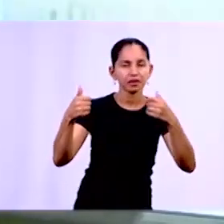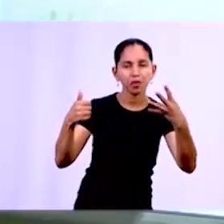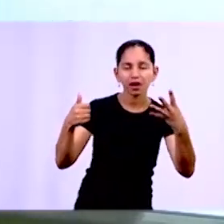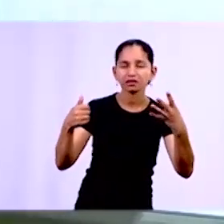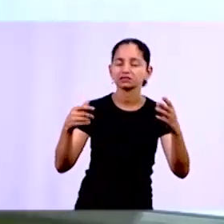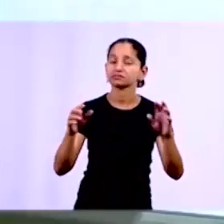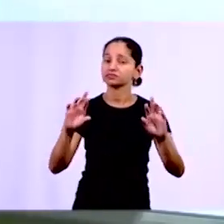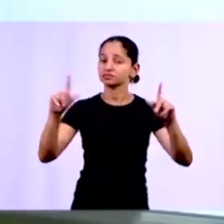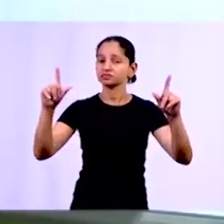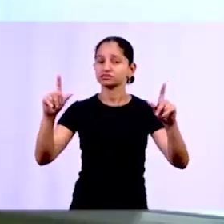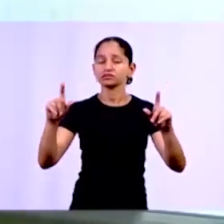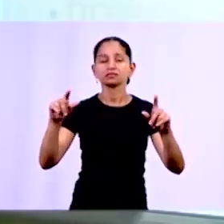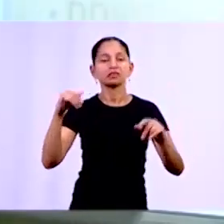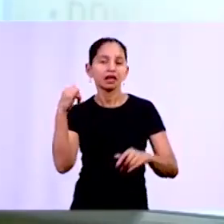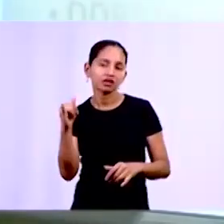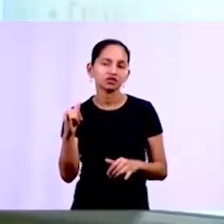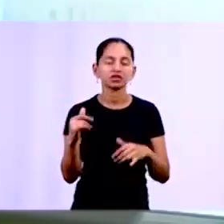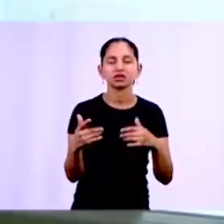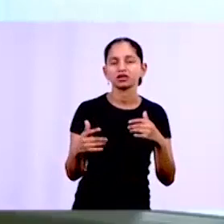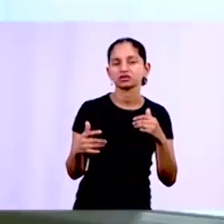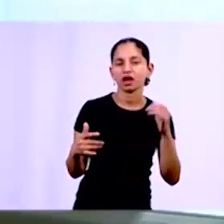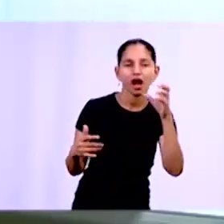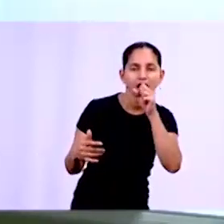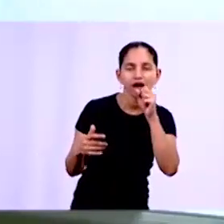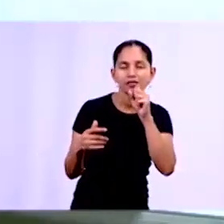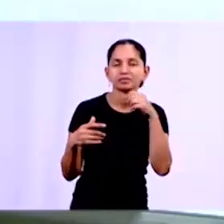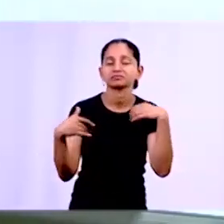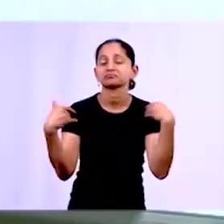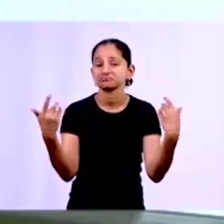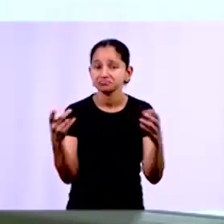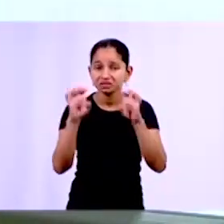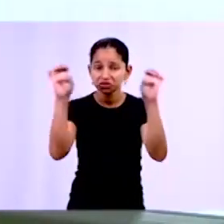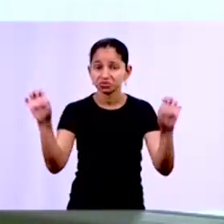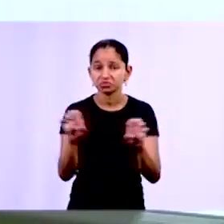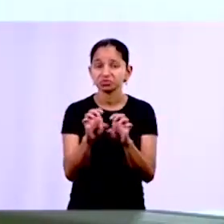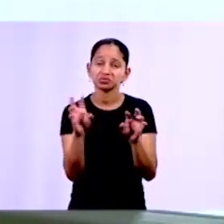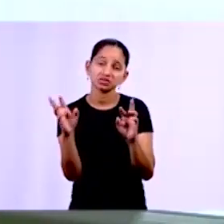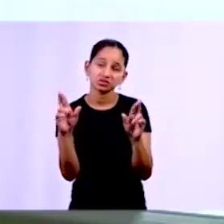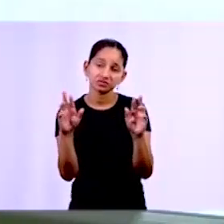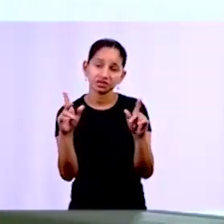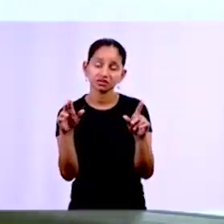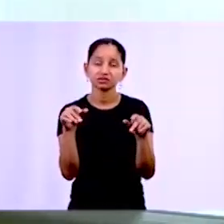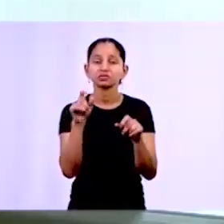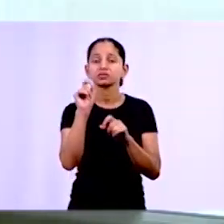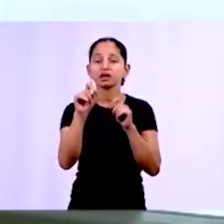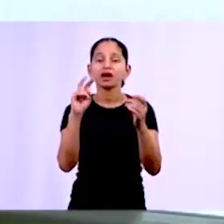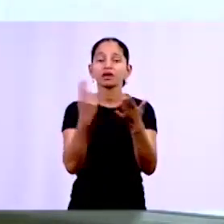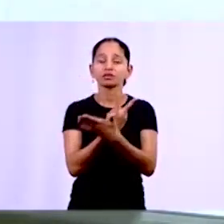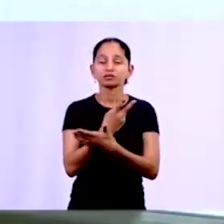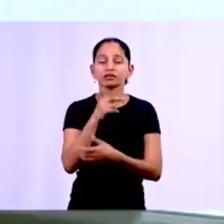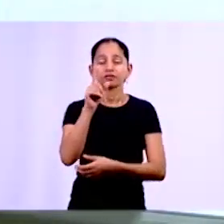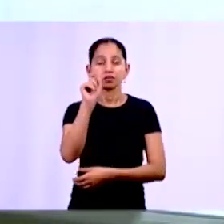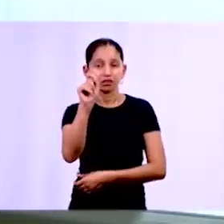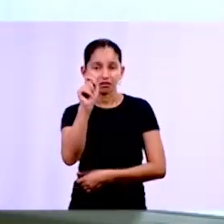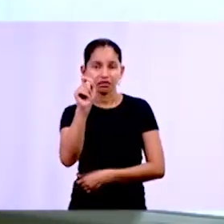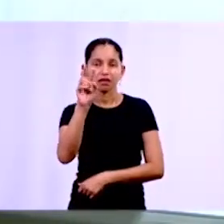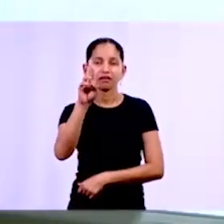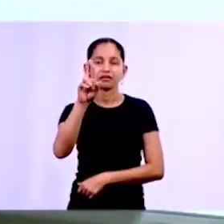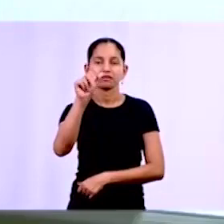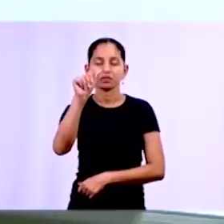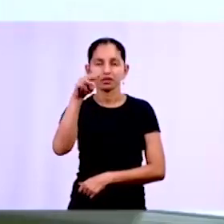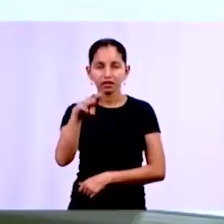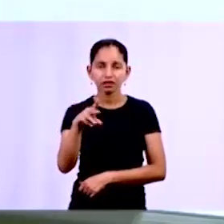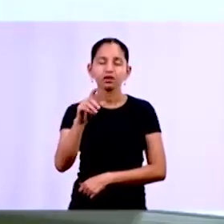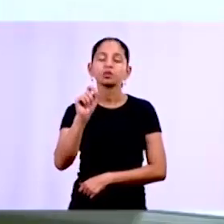Né? Eficiência energética, processamento, arquitetura. Então, mas o que mais acontece é o que é uma RAM, o que é um